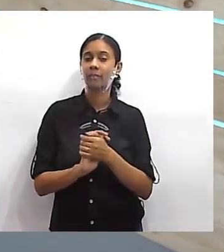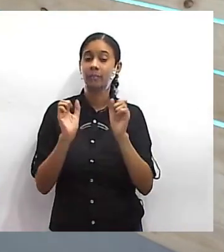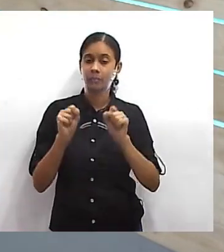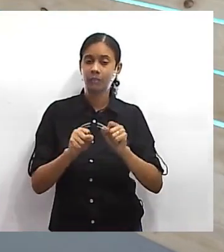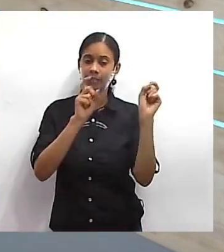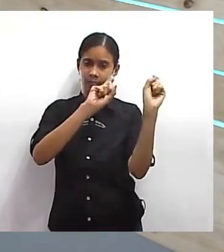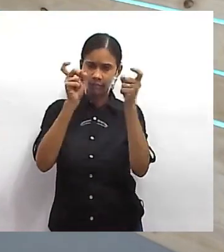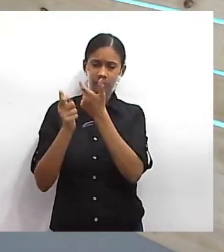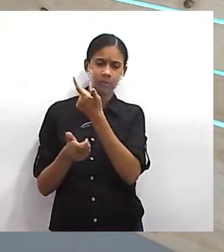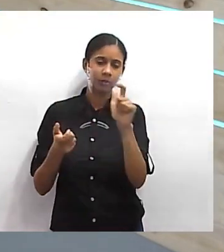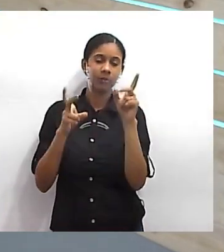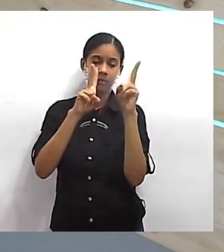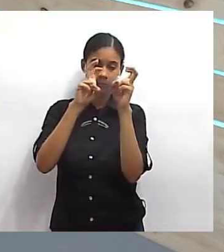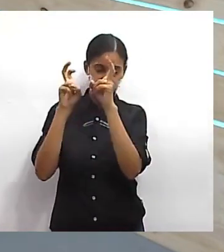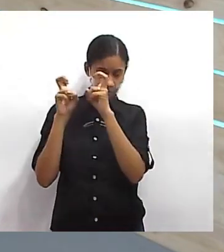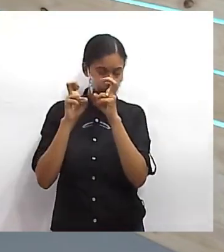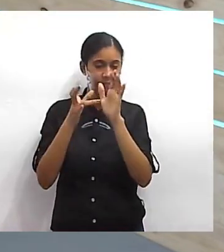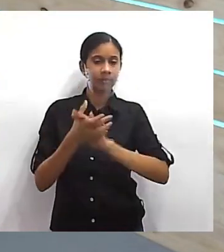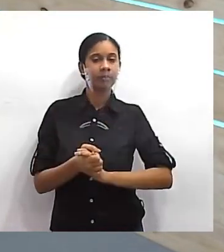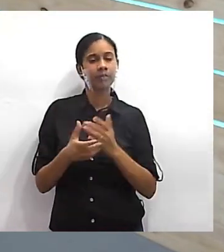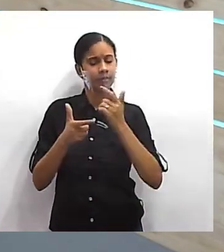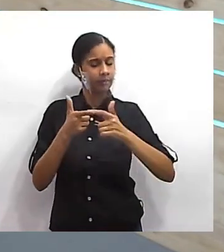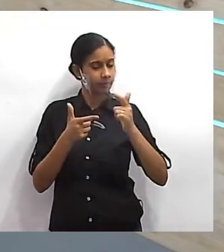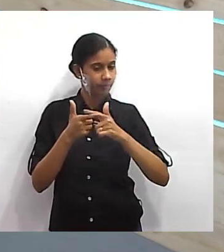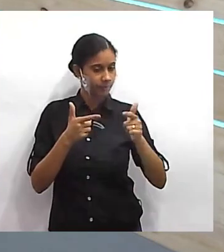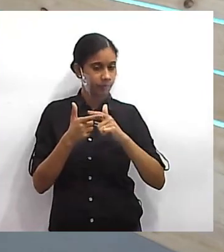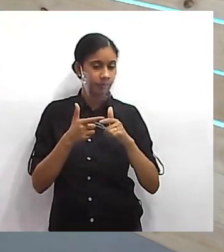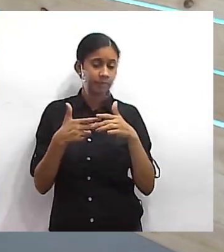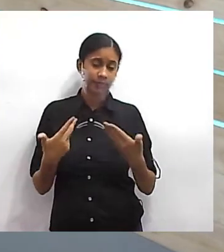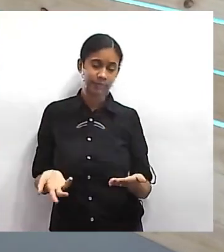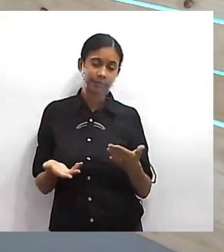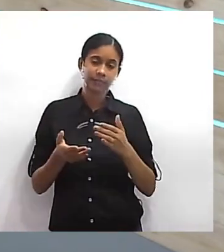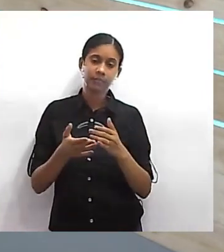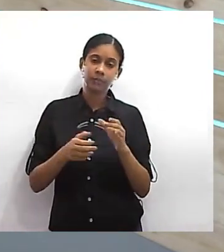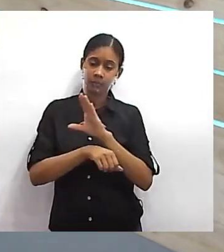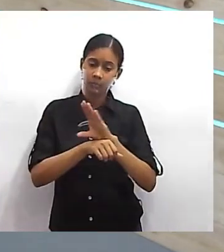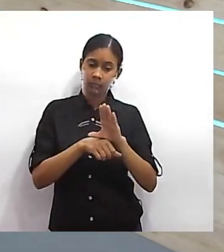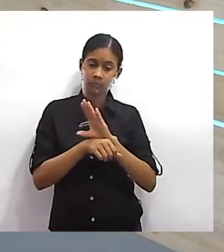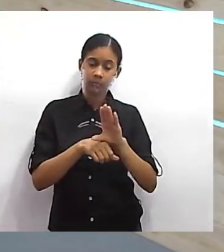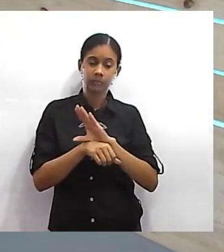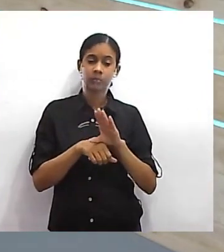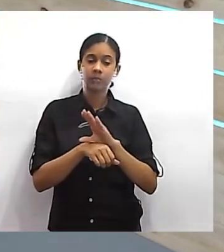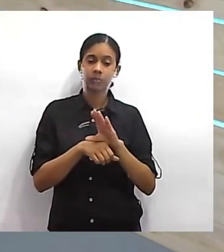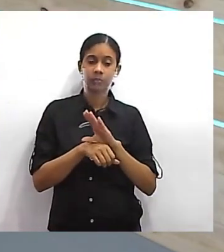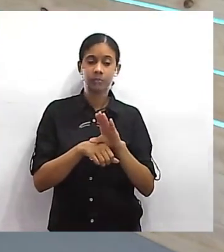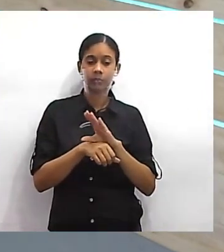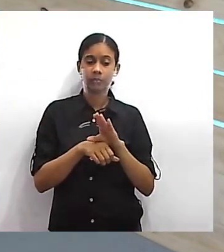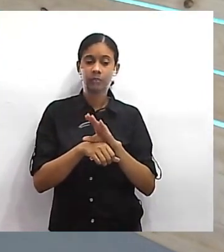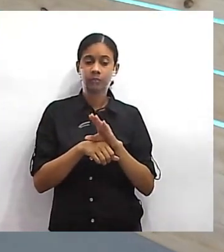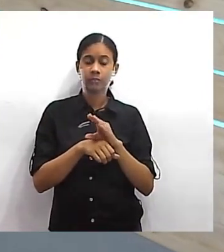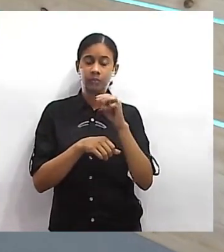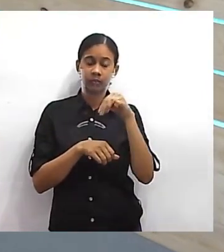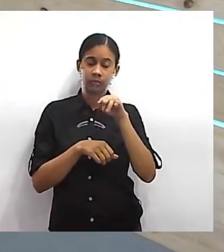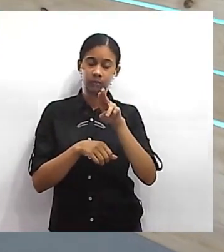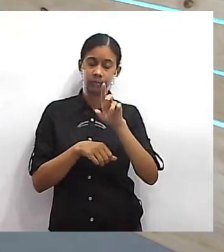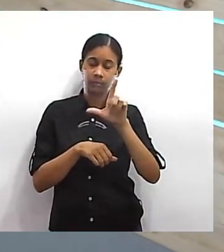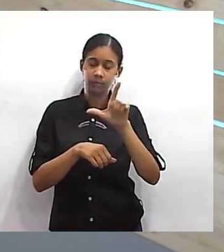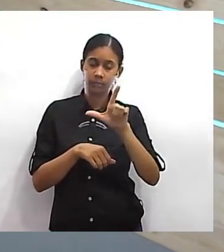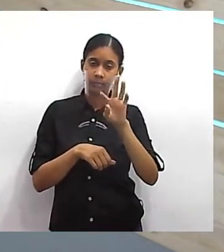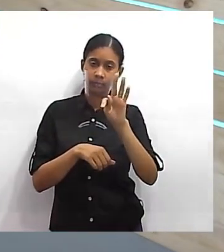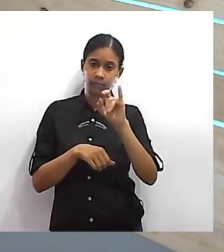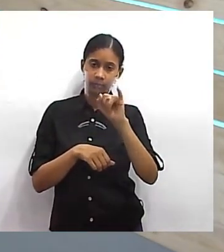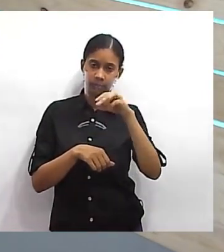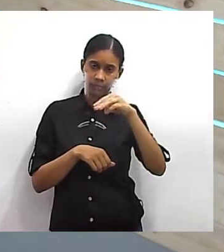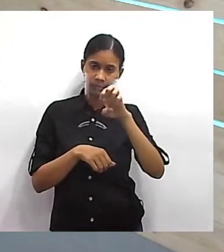discutir outras temáticas, outras problemáticas. E é isso, o curso de multimeios didáticos é um curso plural, um